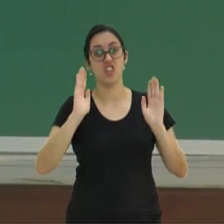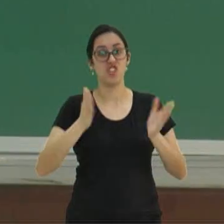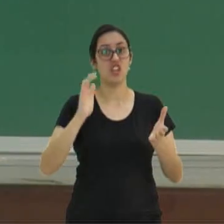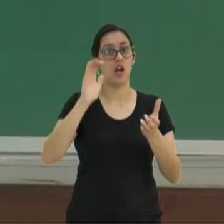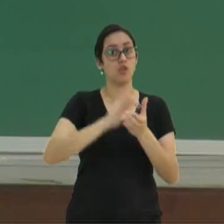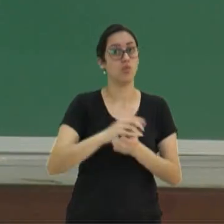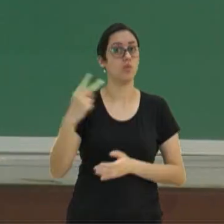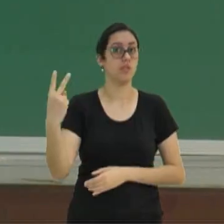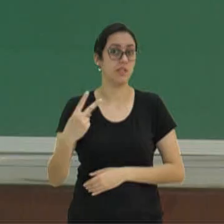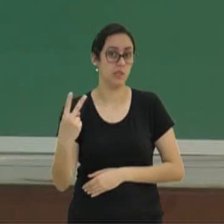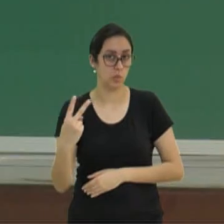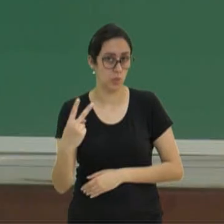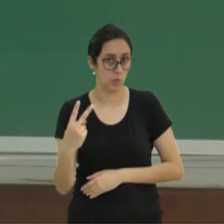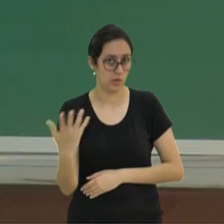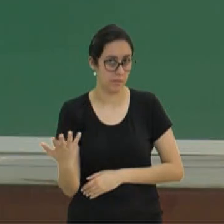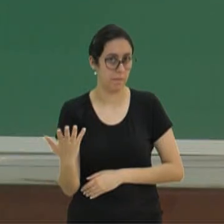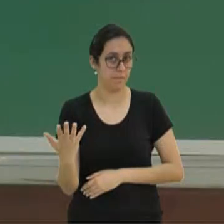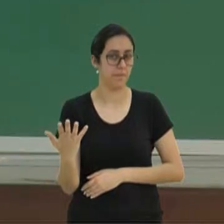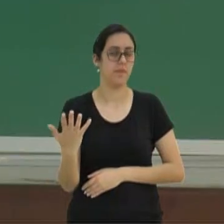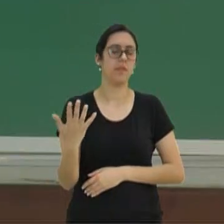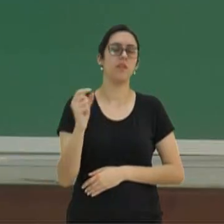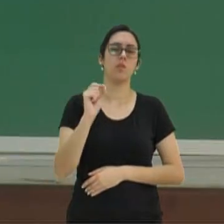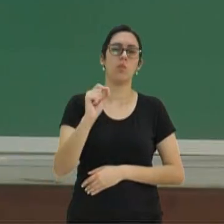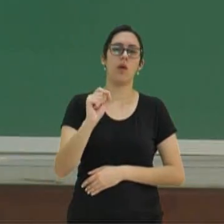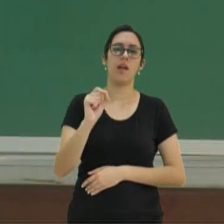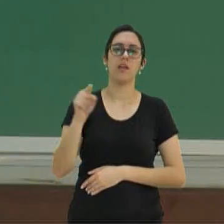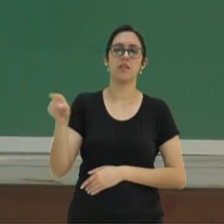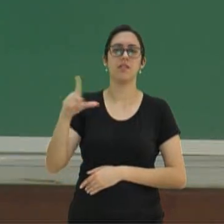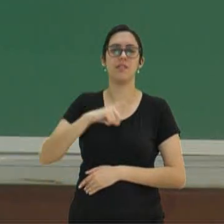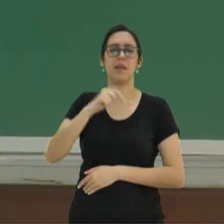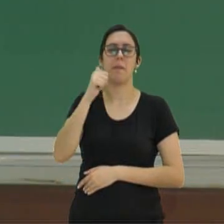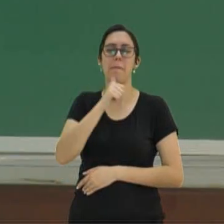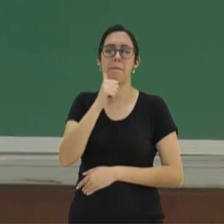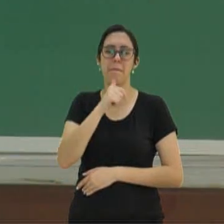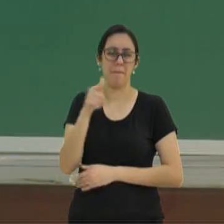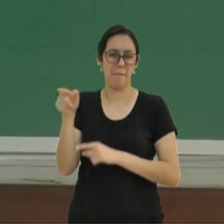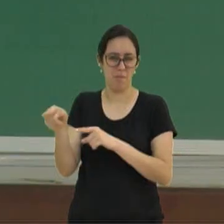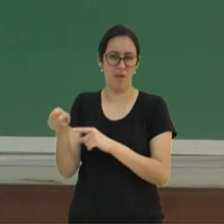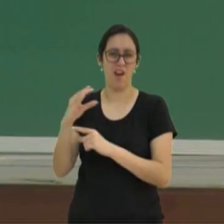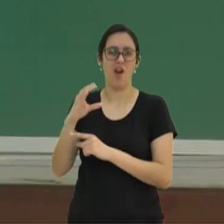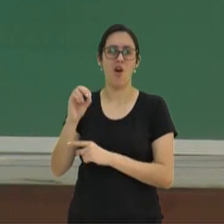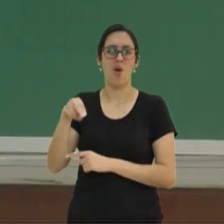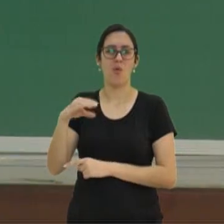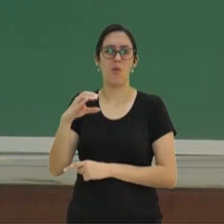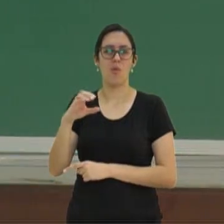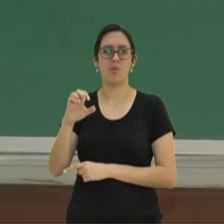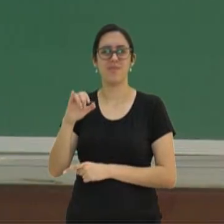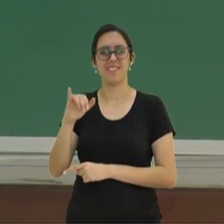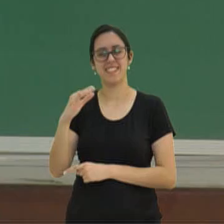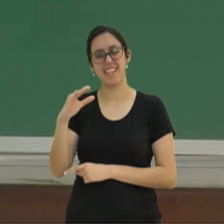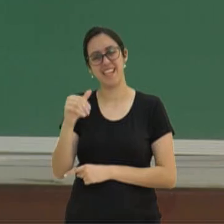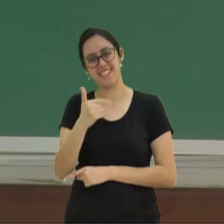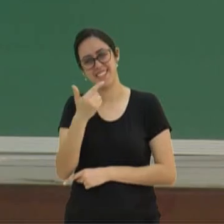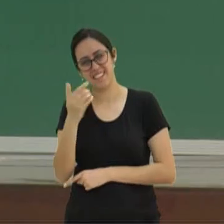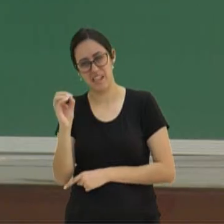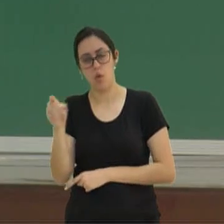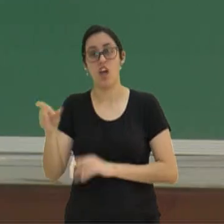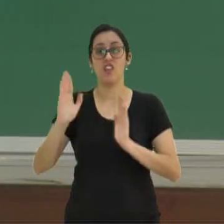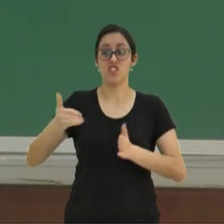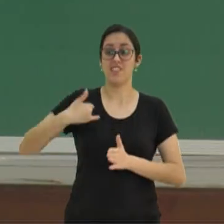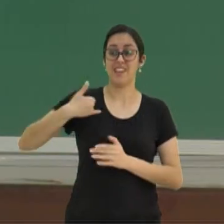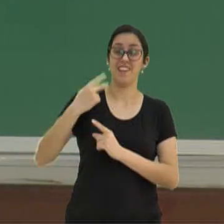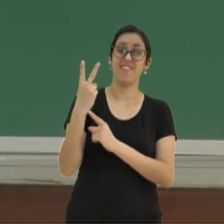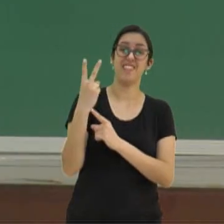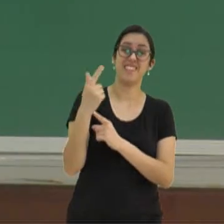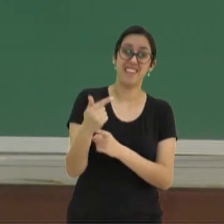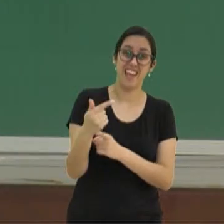ele se casou com uma moça mais velha. Vou colocar sempre entre aspas porque é lógico que ela não era velha, mas no século